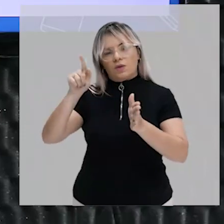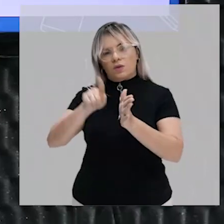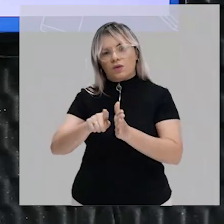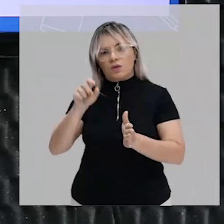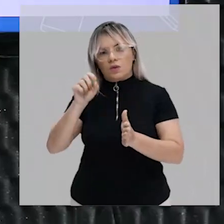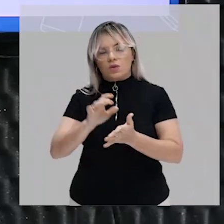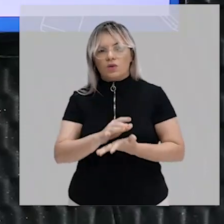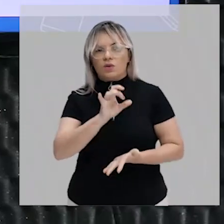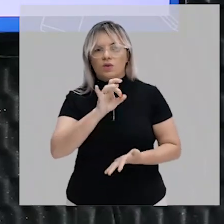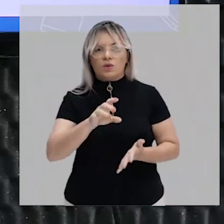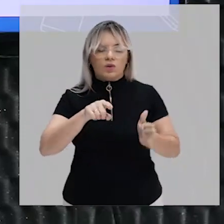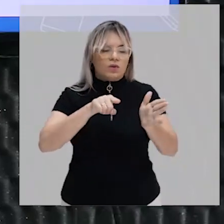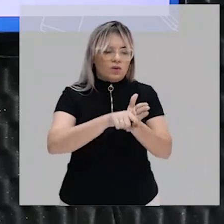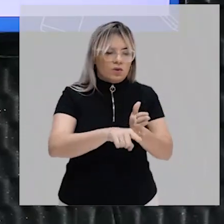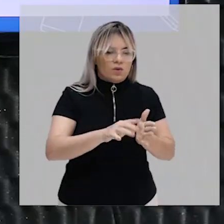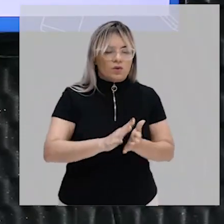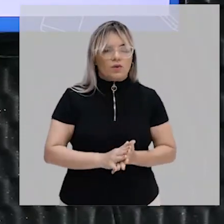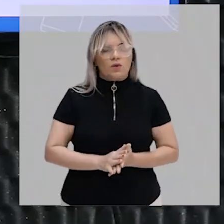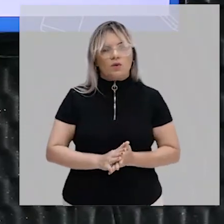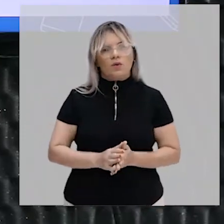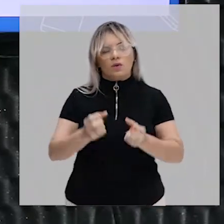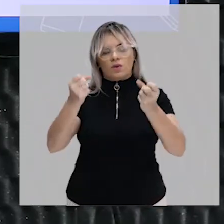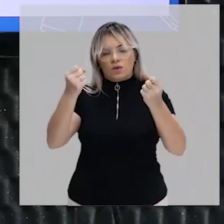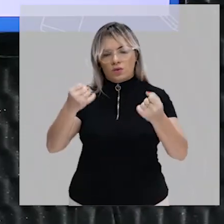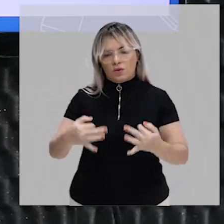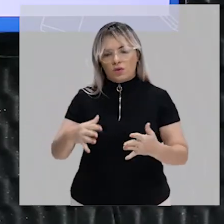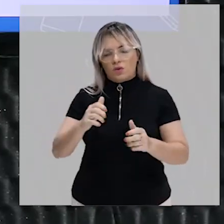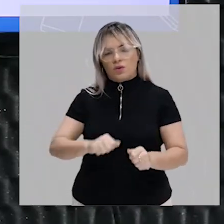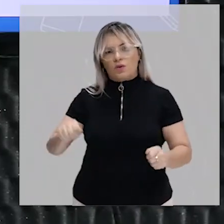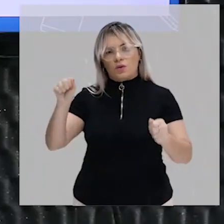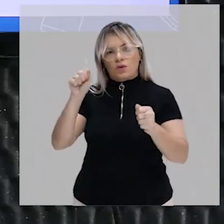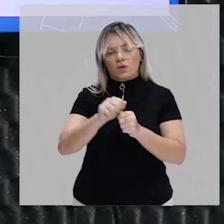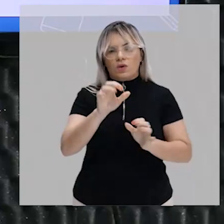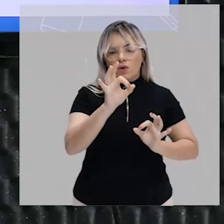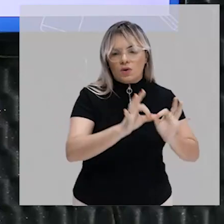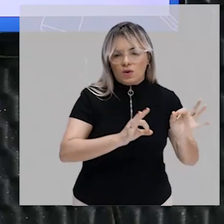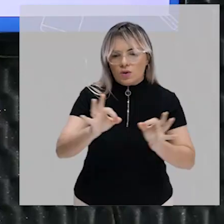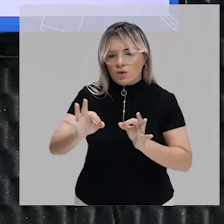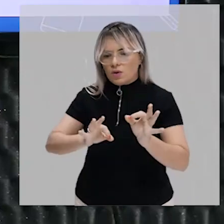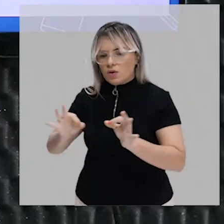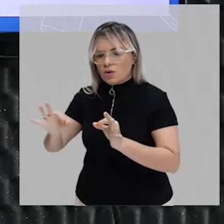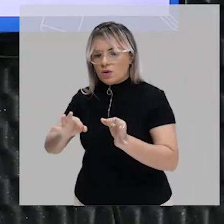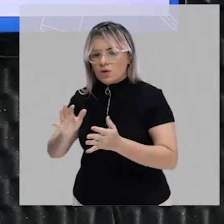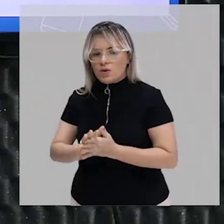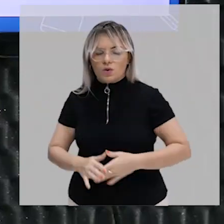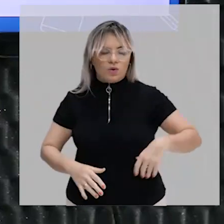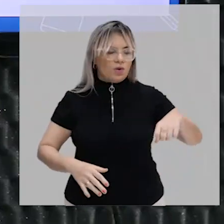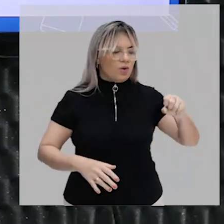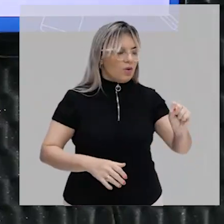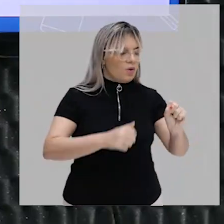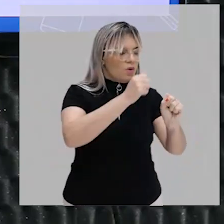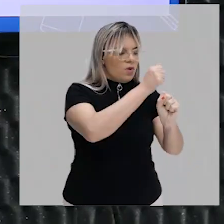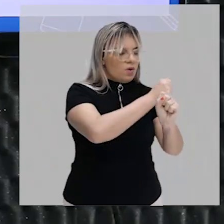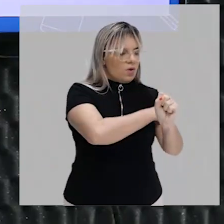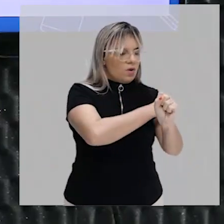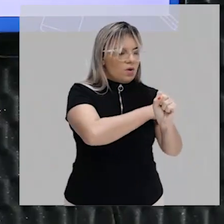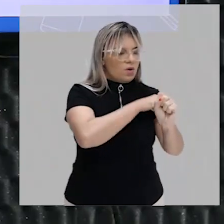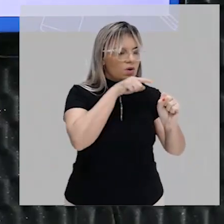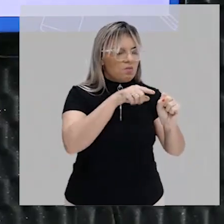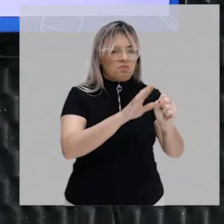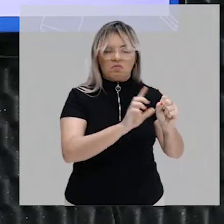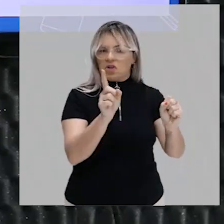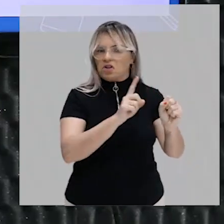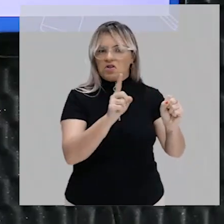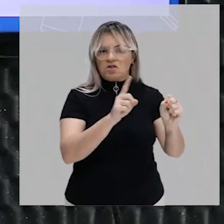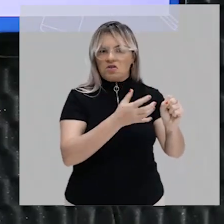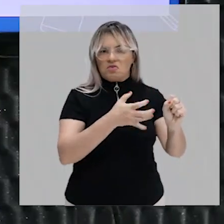pela pergunta que foi mencionada, eu precisei fazer um pequeno ajuste aqui, né, com os 8 que não responderam se gostavam